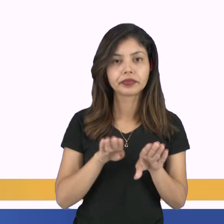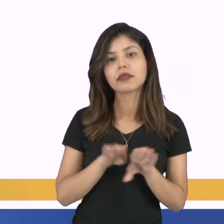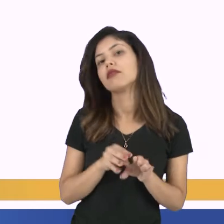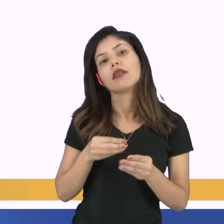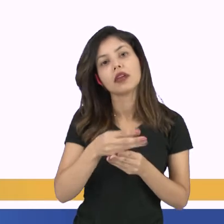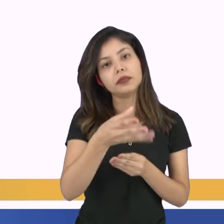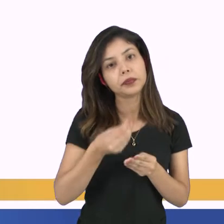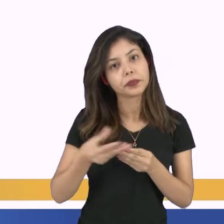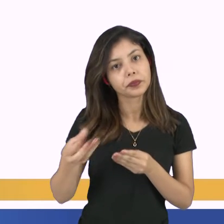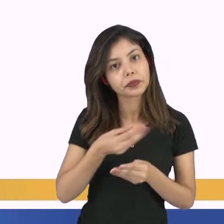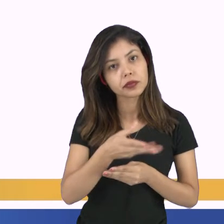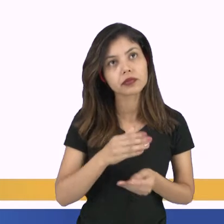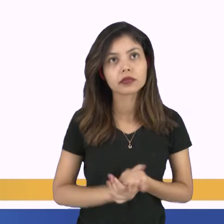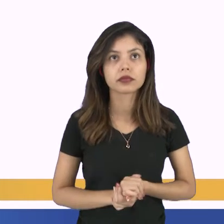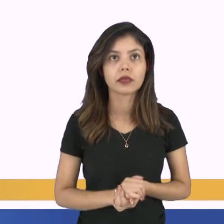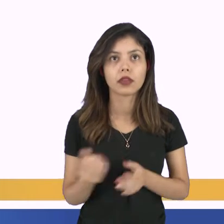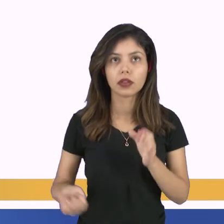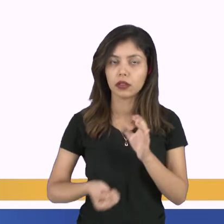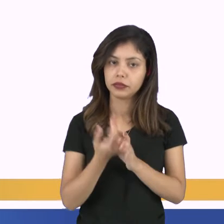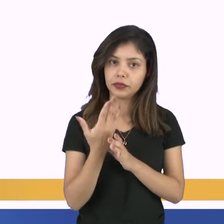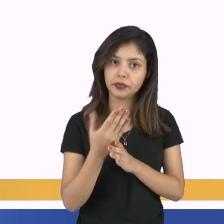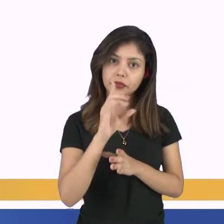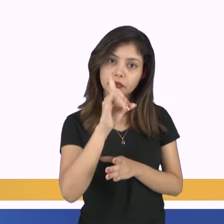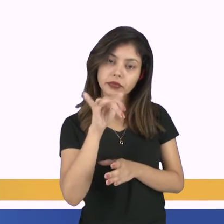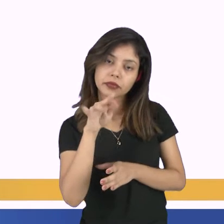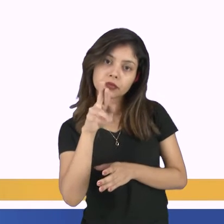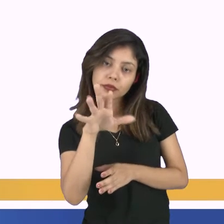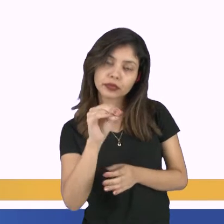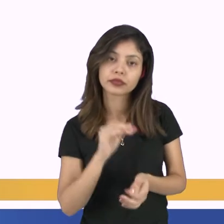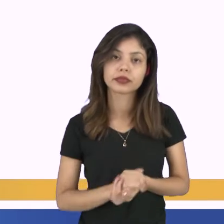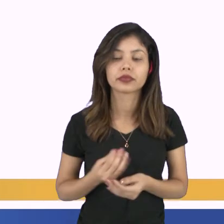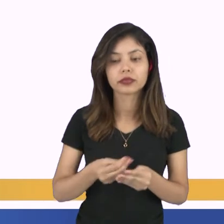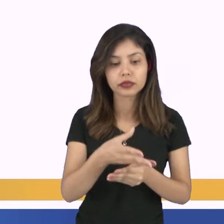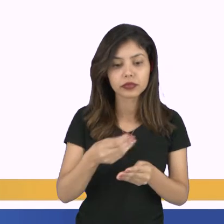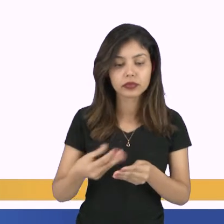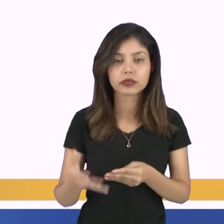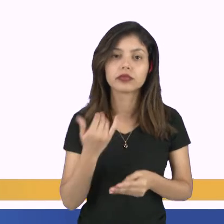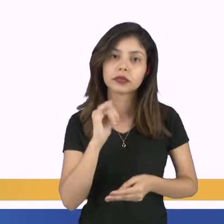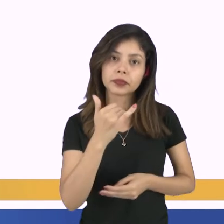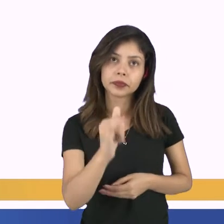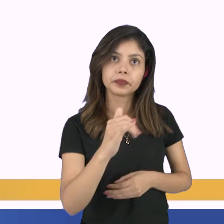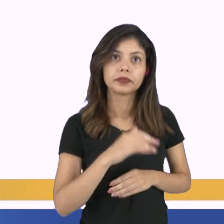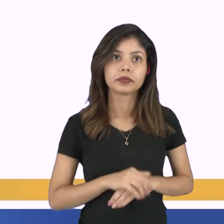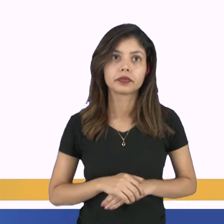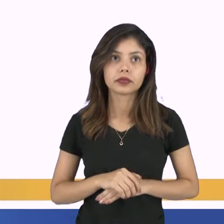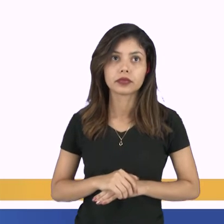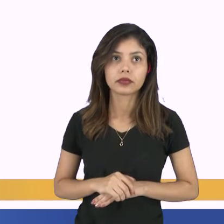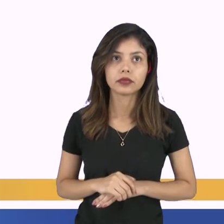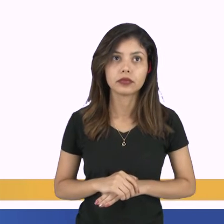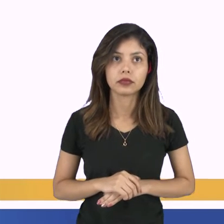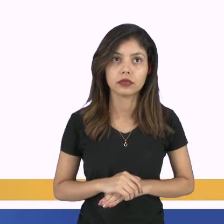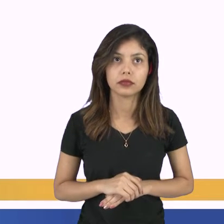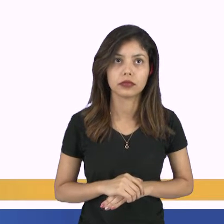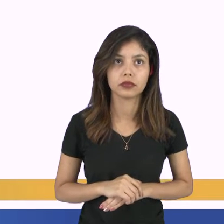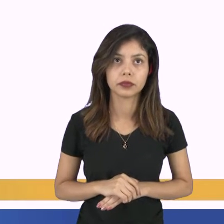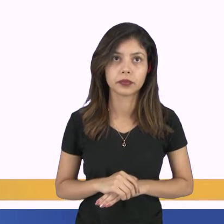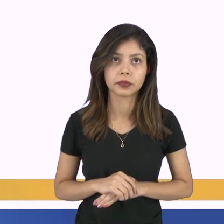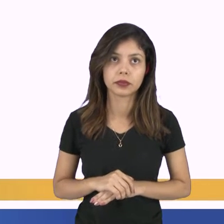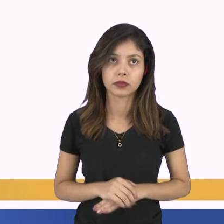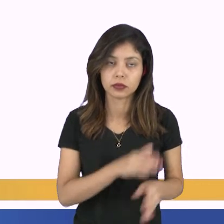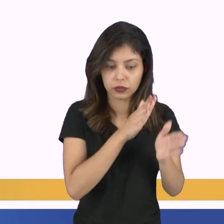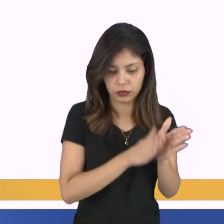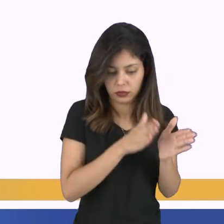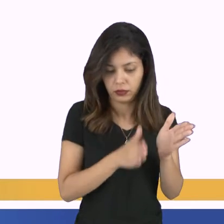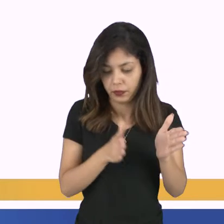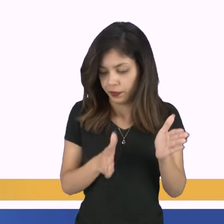essa distribuição e criou esse diagrama, e através da distribuição eletrônica, então aqui a gente tem a ordem crescente